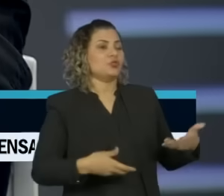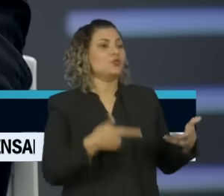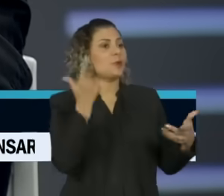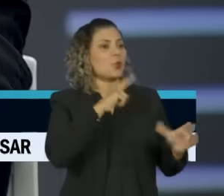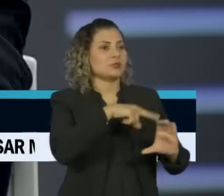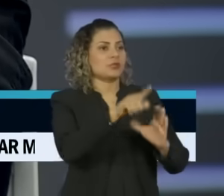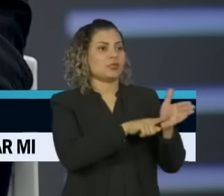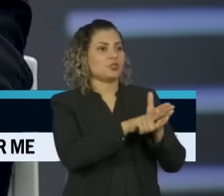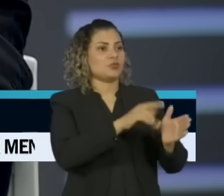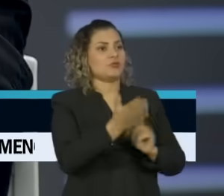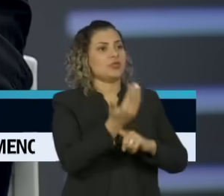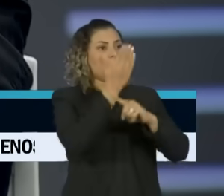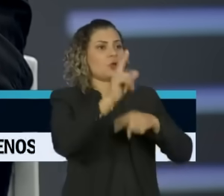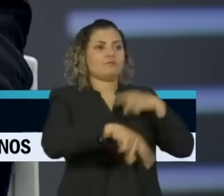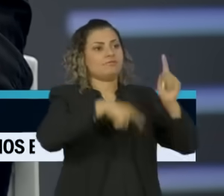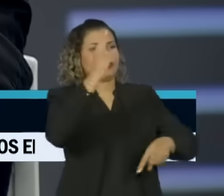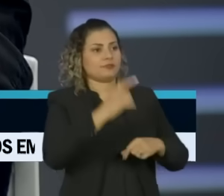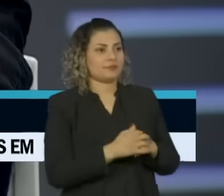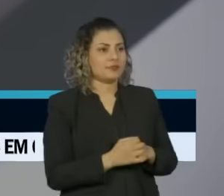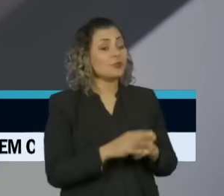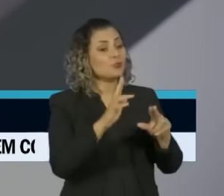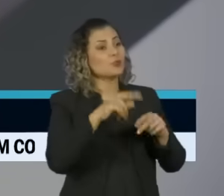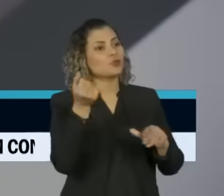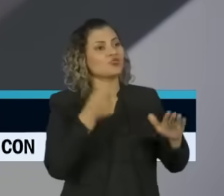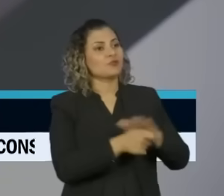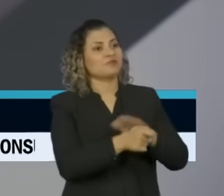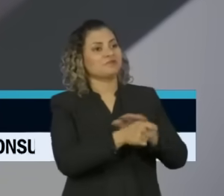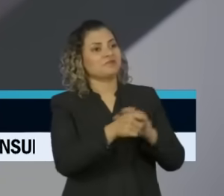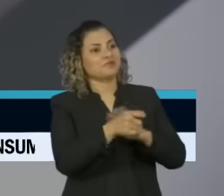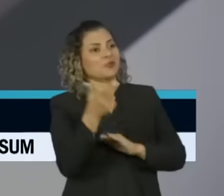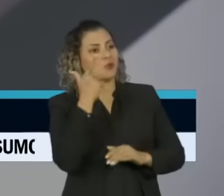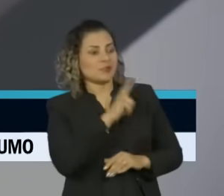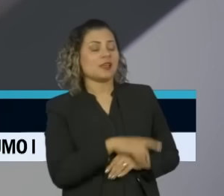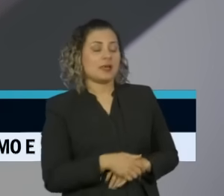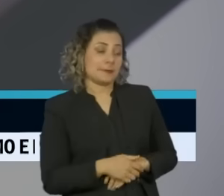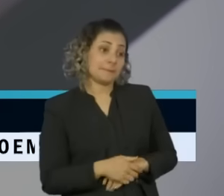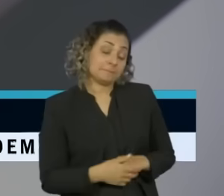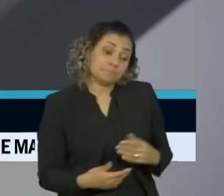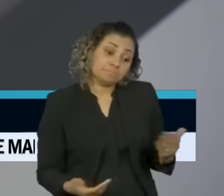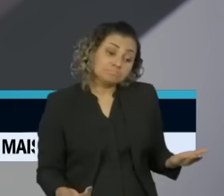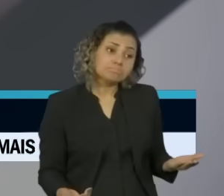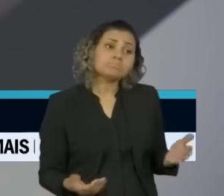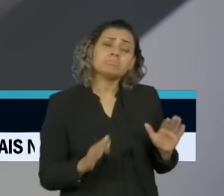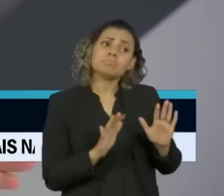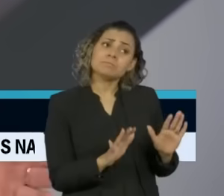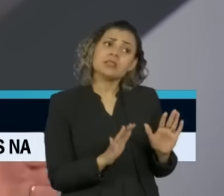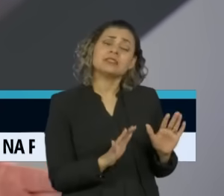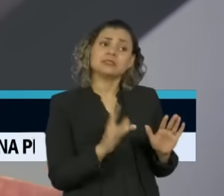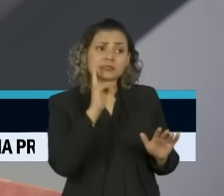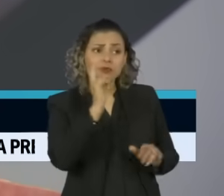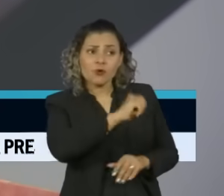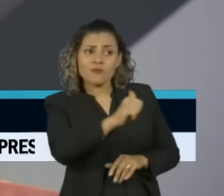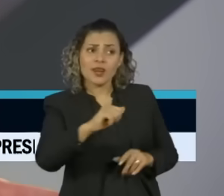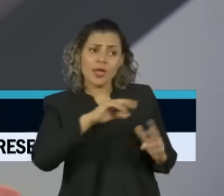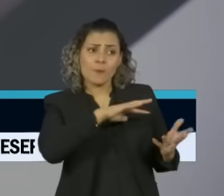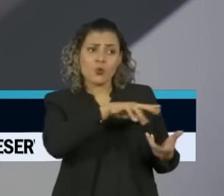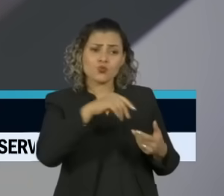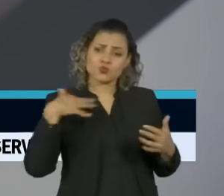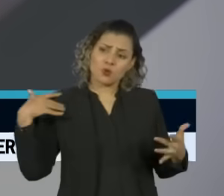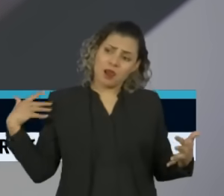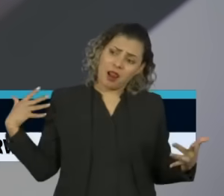desenvolvimento científico e tecnológico para frente. É quando o dinheiro de fato aparece pela premência. Então, se for analisar na história da